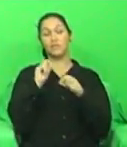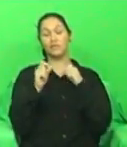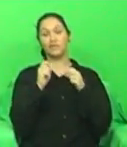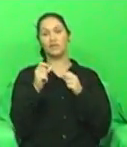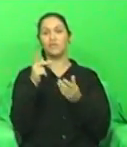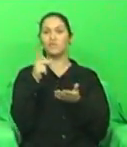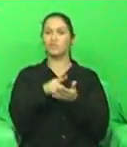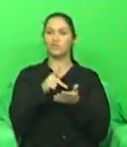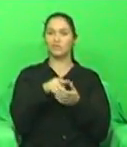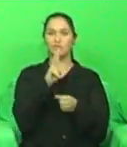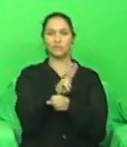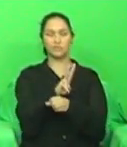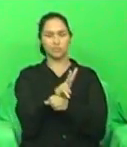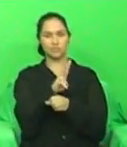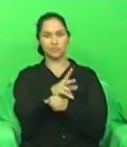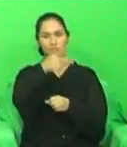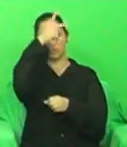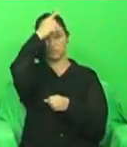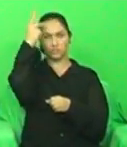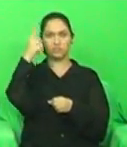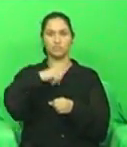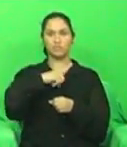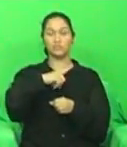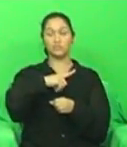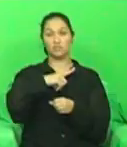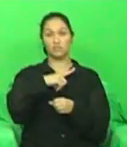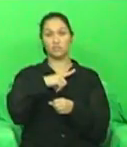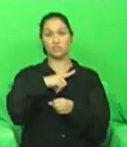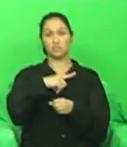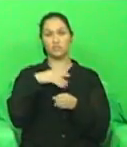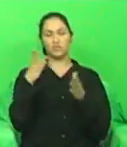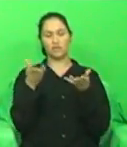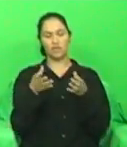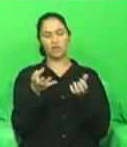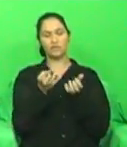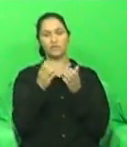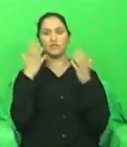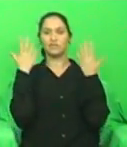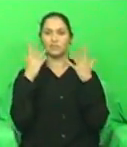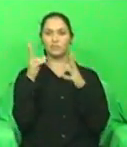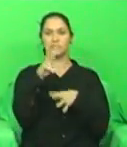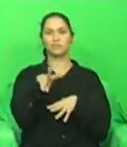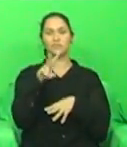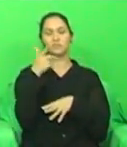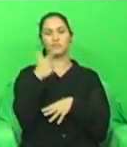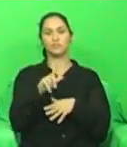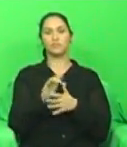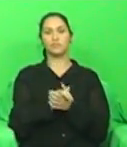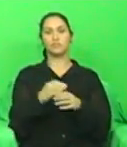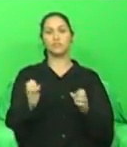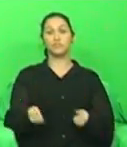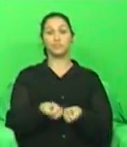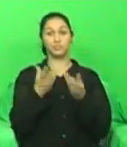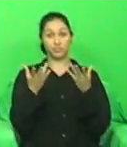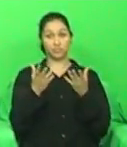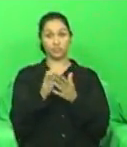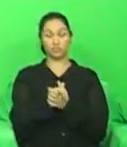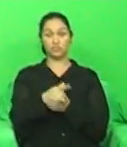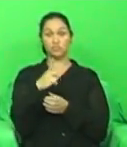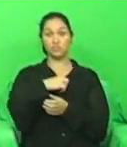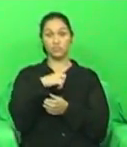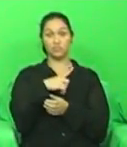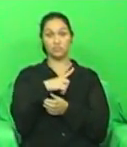parabenizar mais uma vez os vereadores nessa linha a gente tem que fazer uma reflexão é dos presentes que criciúma recebe